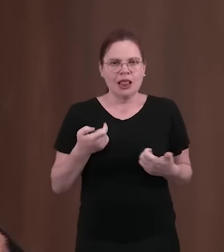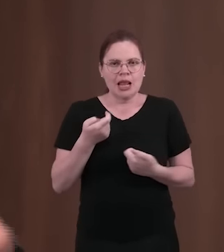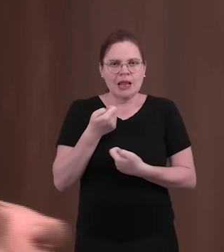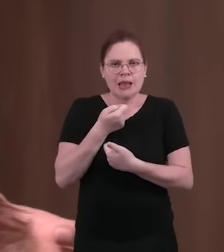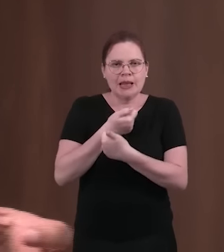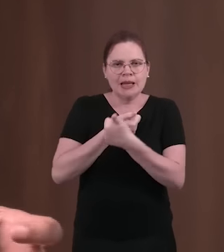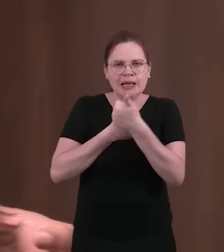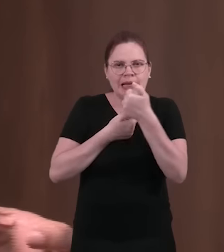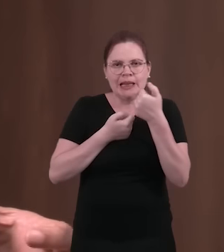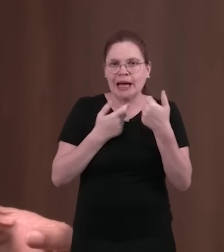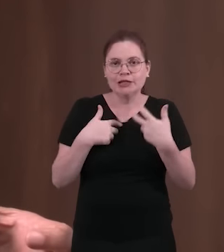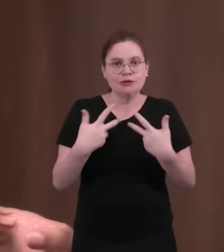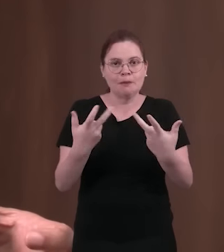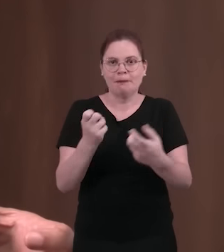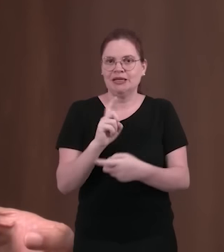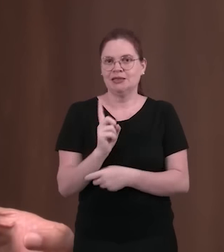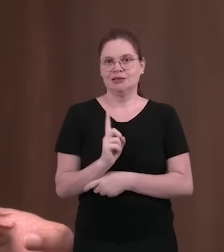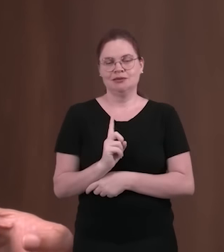muito sutil.